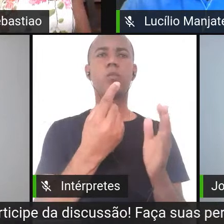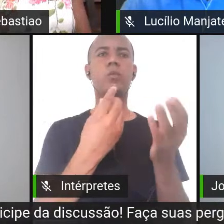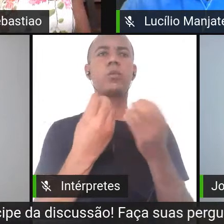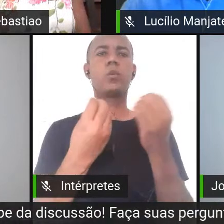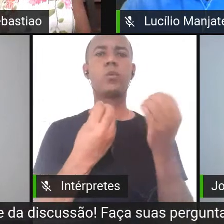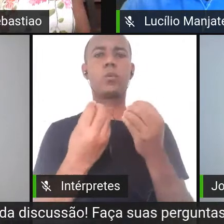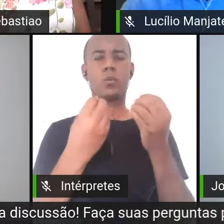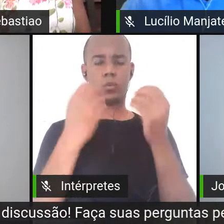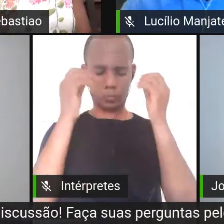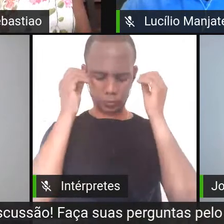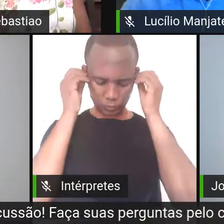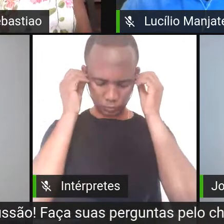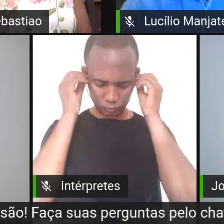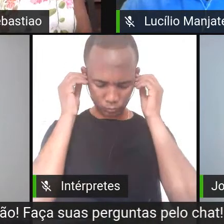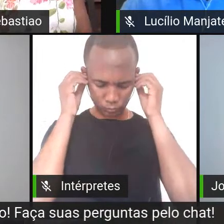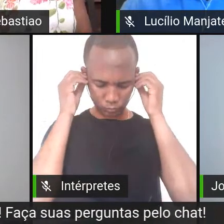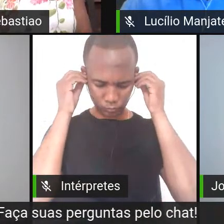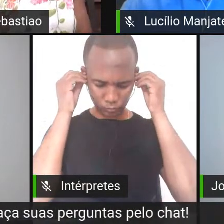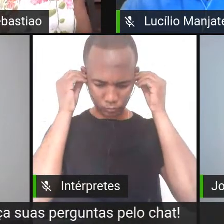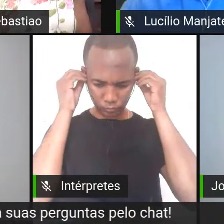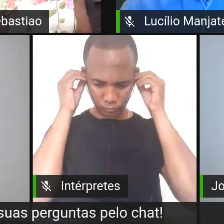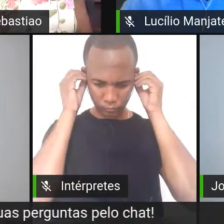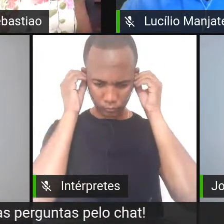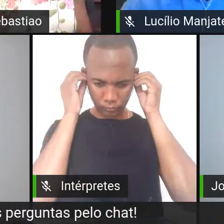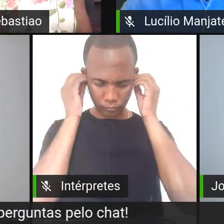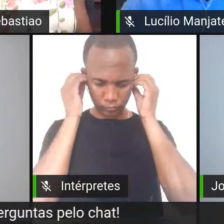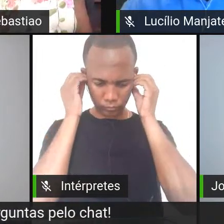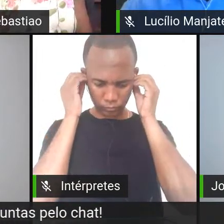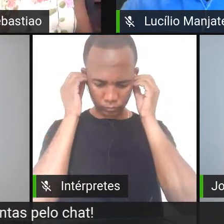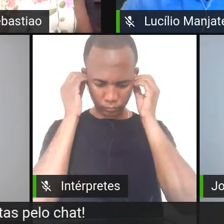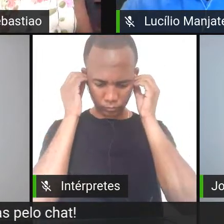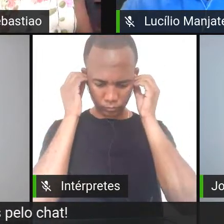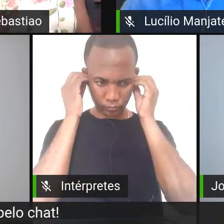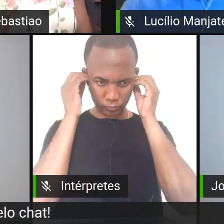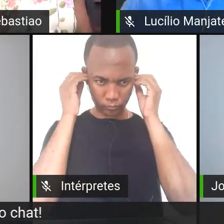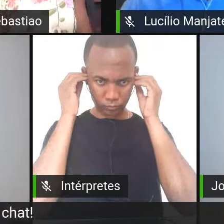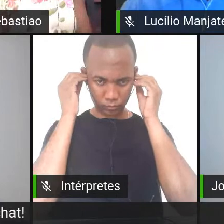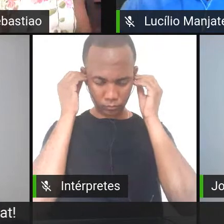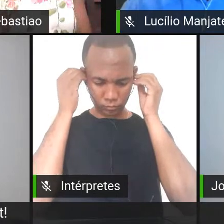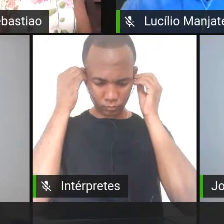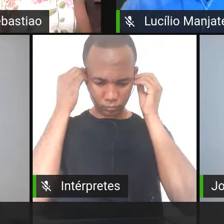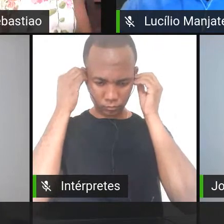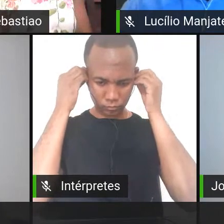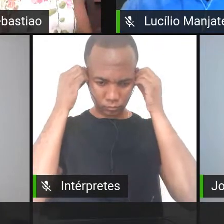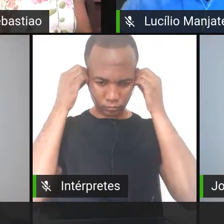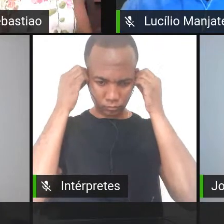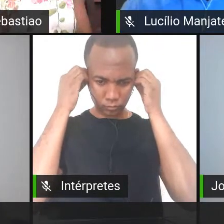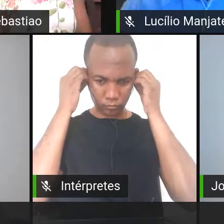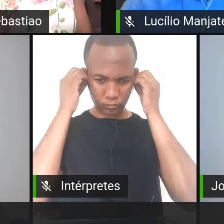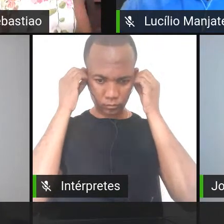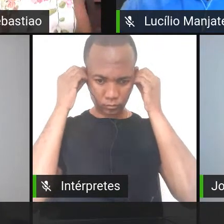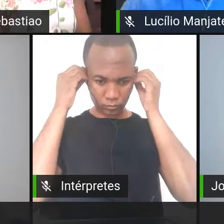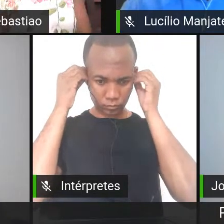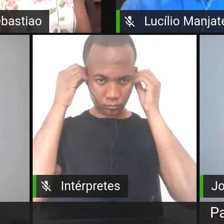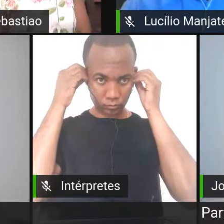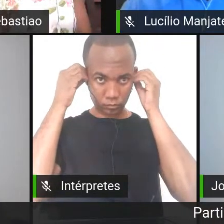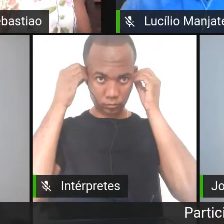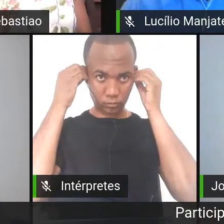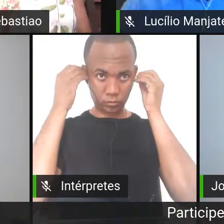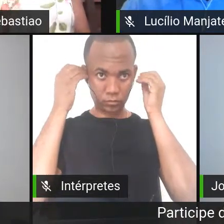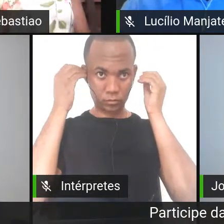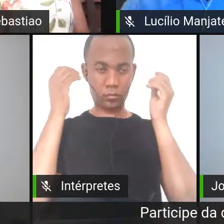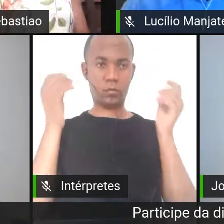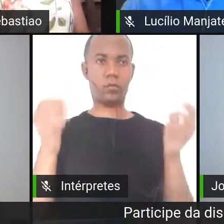vocês traduz a complexa conjuntura política atual de Moçambique? Posso começar por ti,